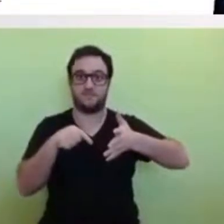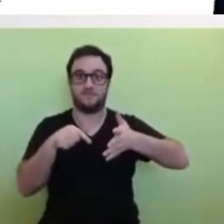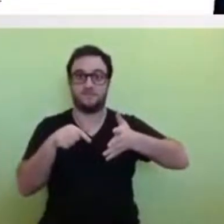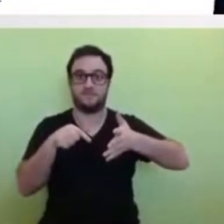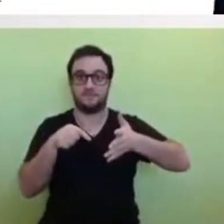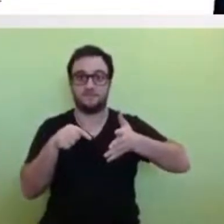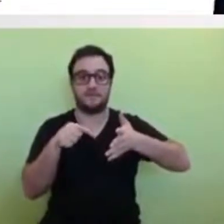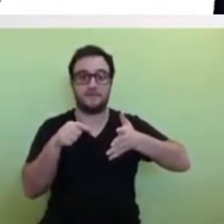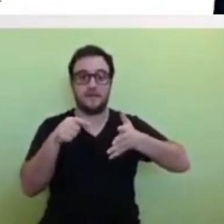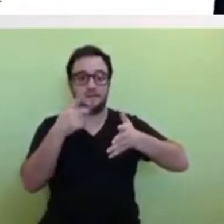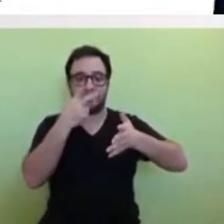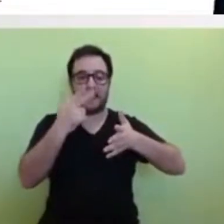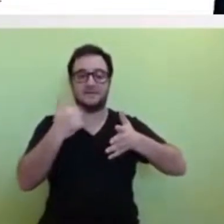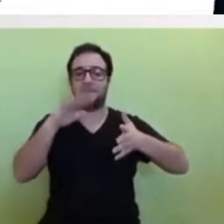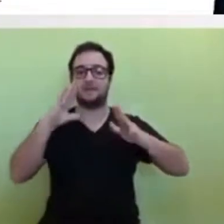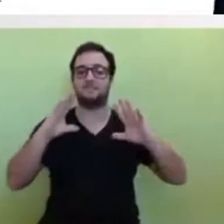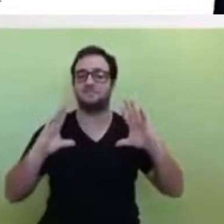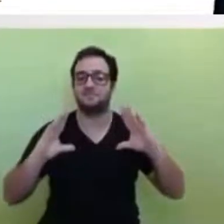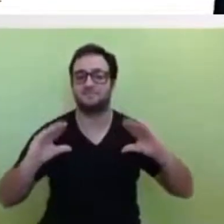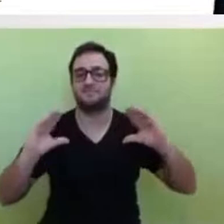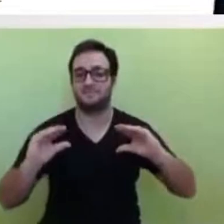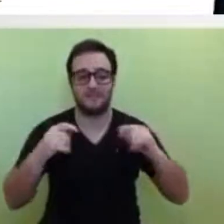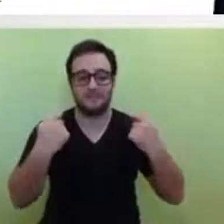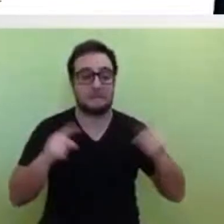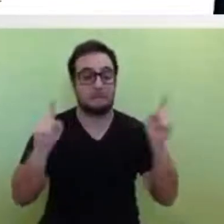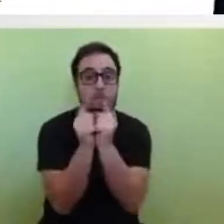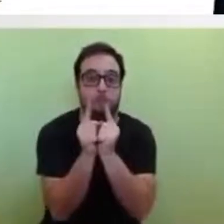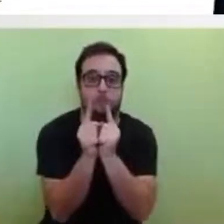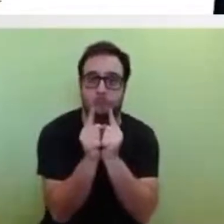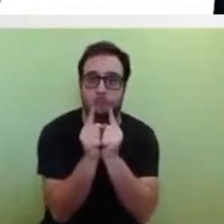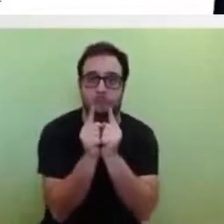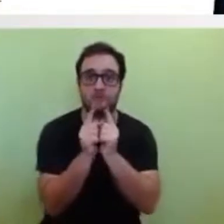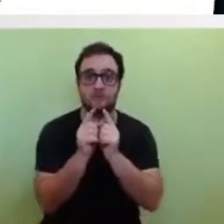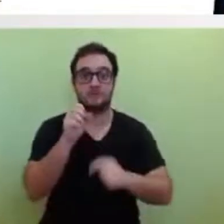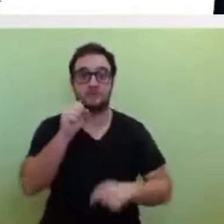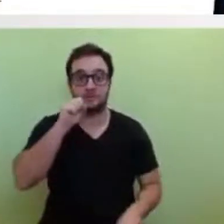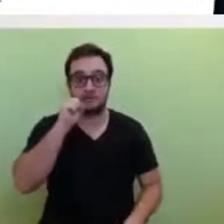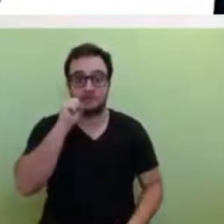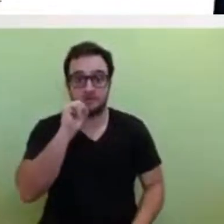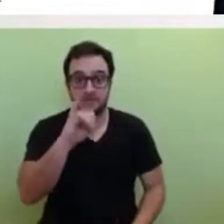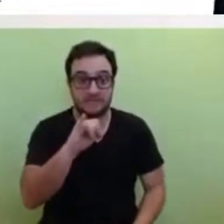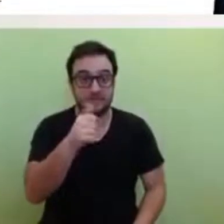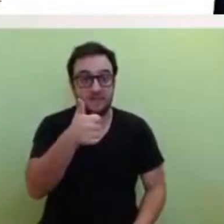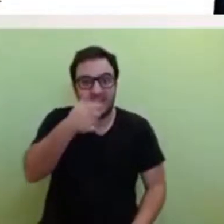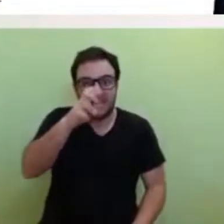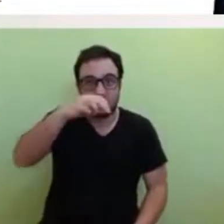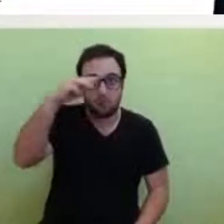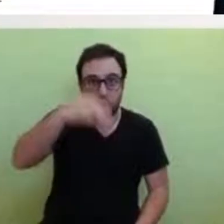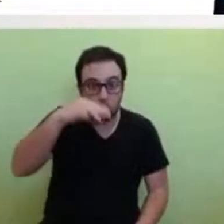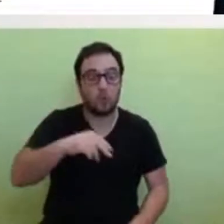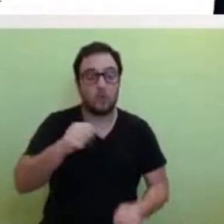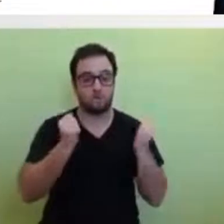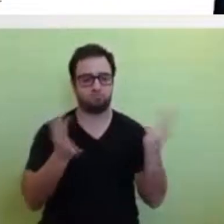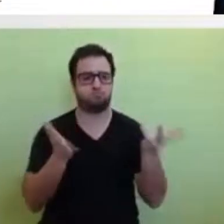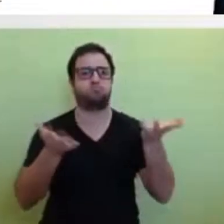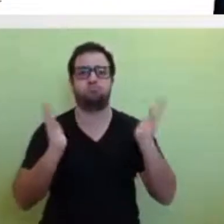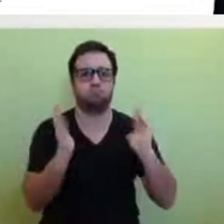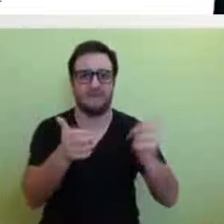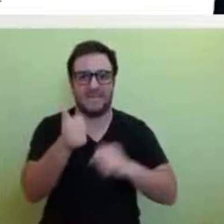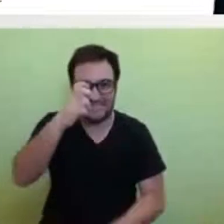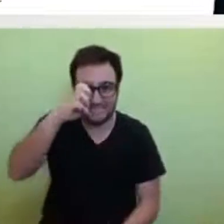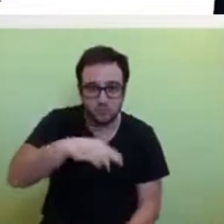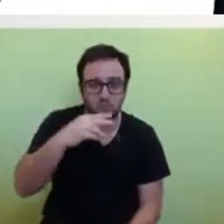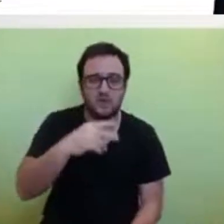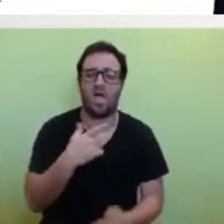curta, né? Se passa de 15 minutos, já é maçante, já é chato. Então, e o que que muitos fazem? Em vez de